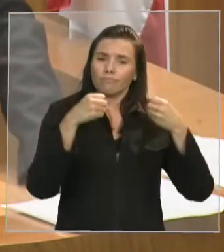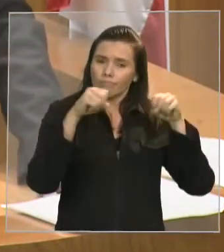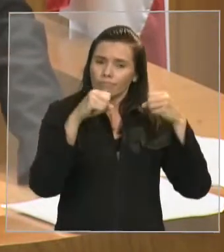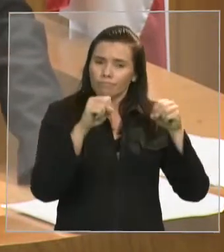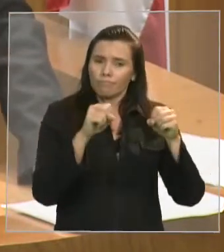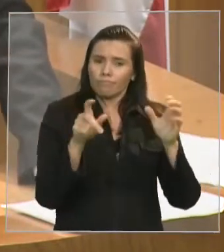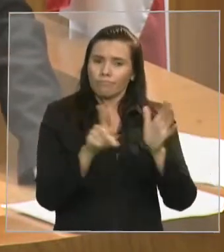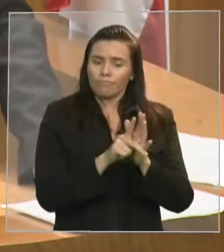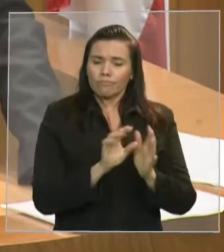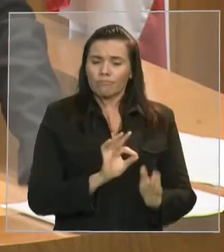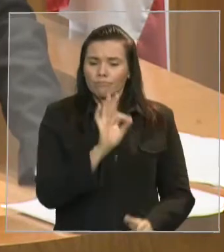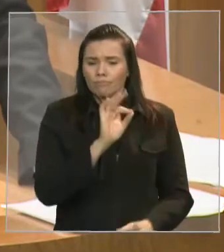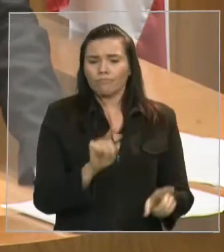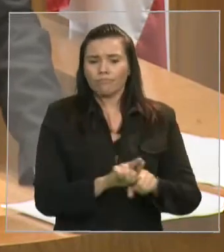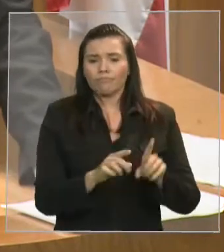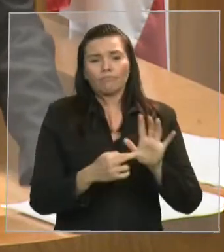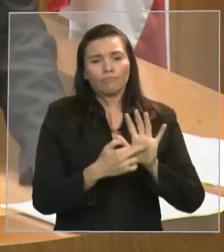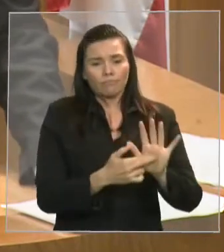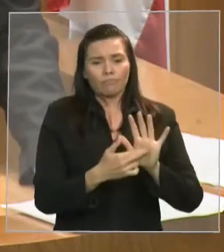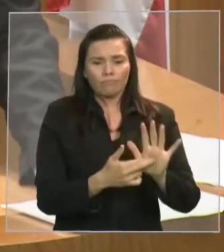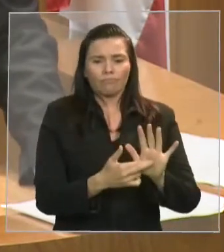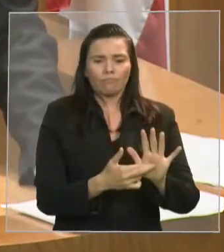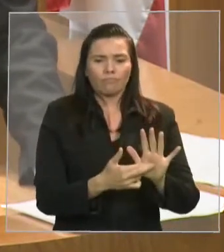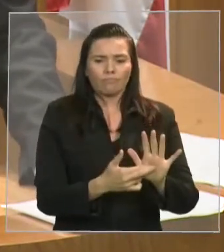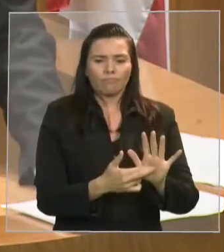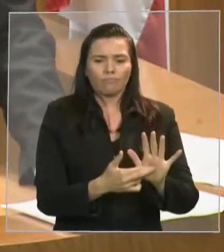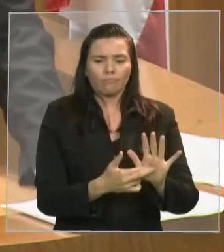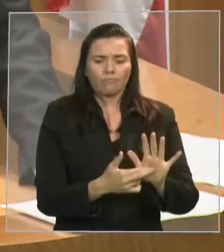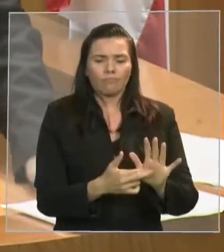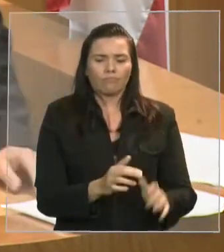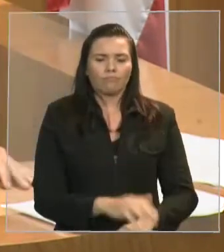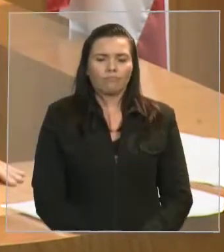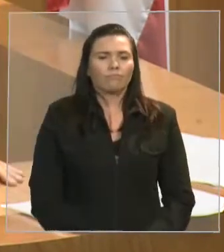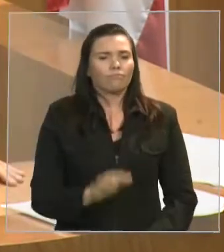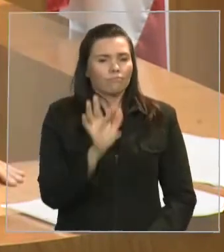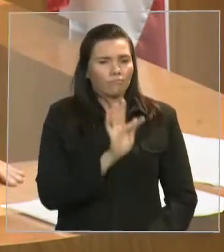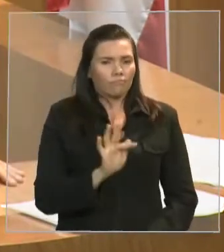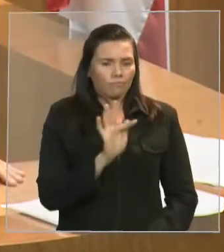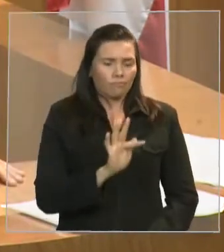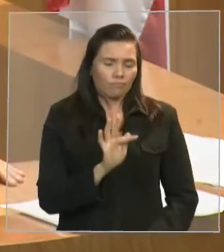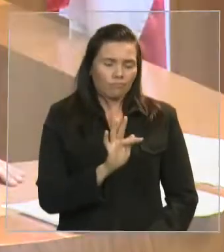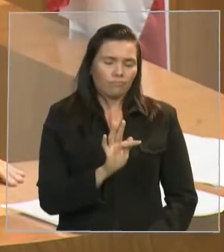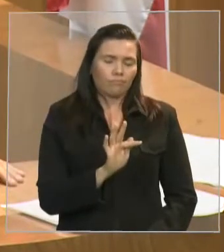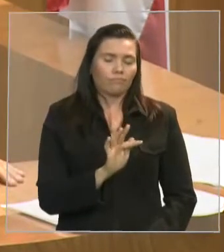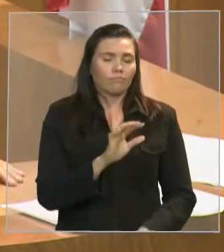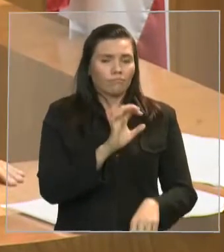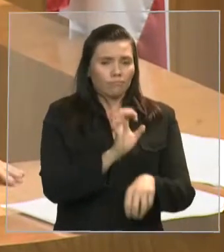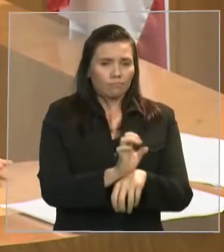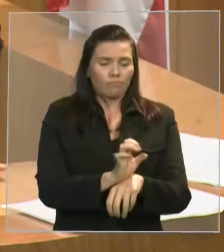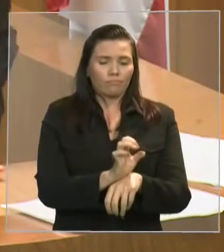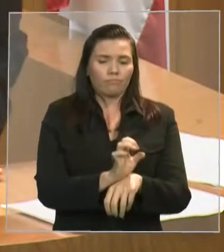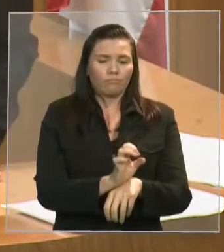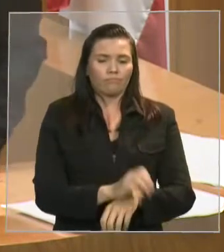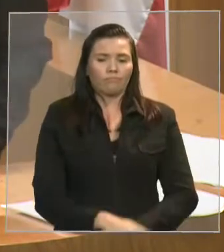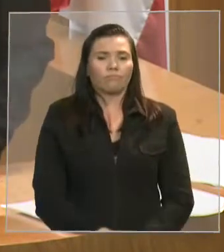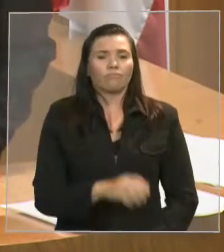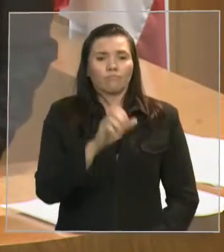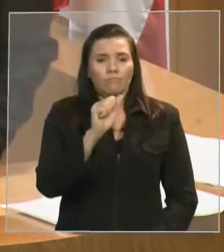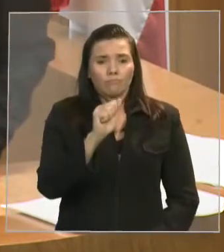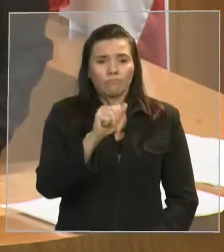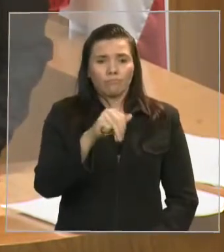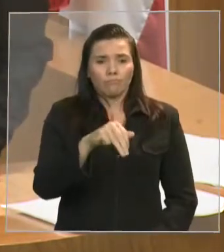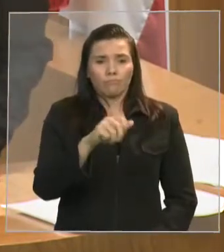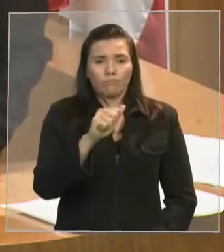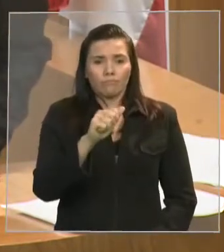das federações estaduais de esporte amador. Ele deixa somente as federações estaduais de esporte, mas